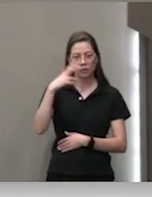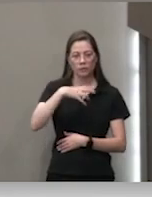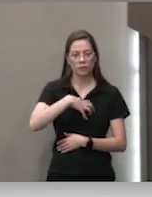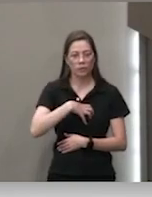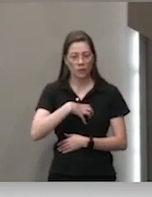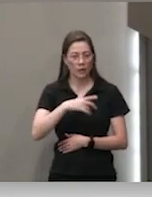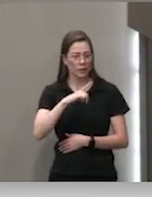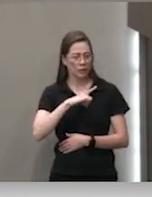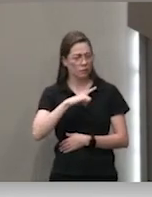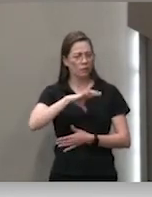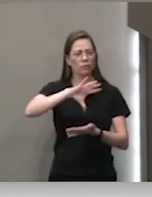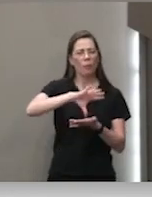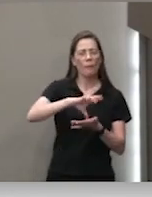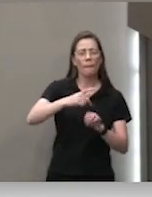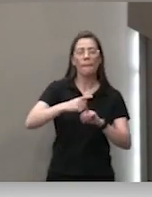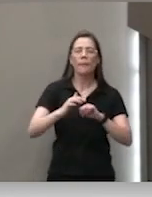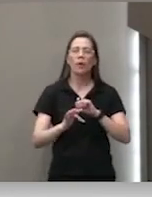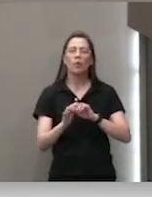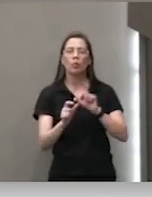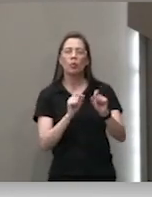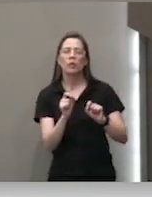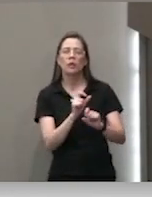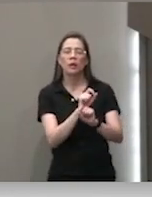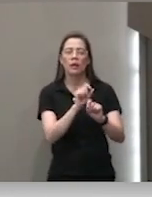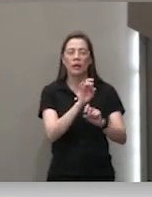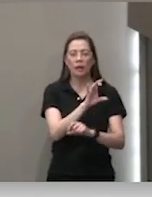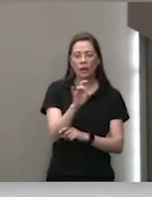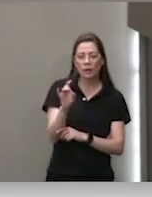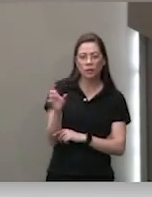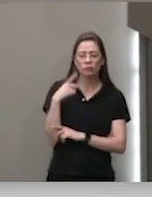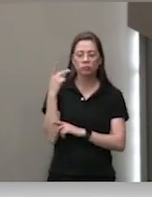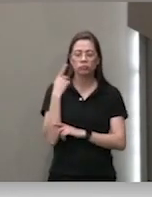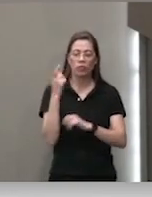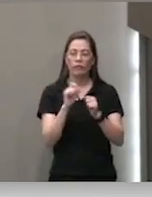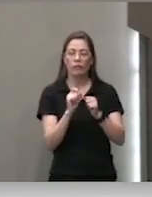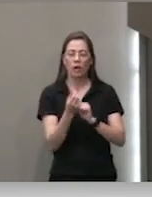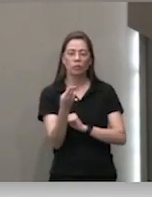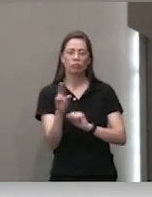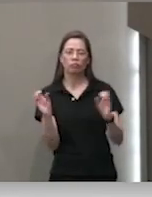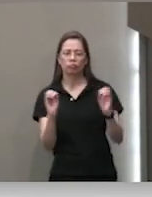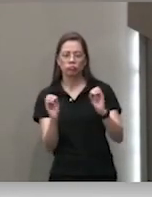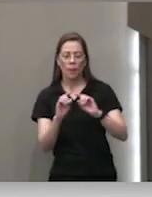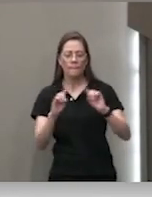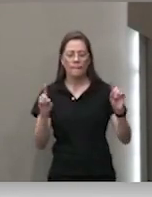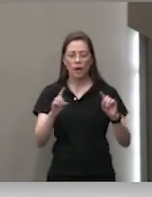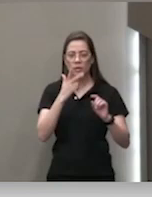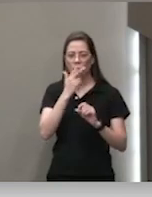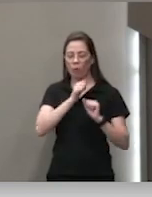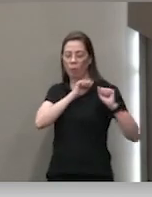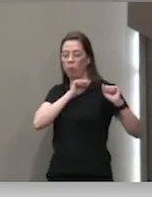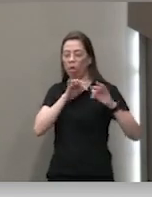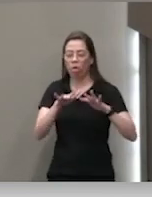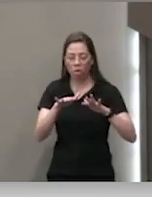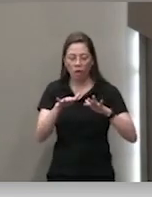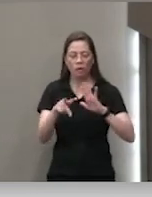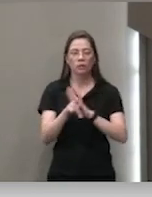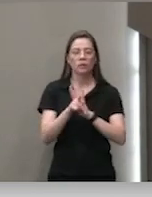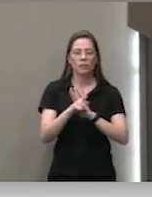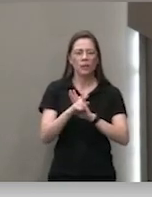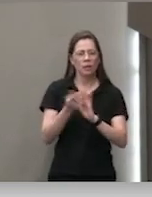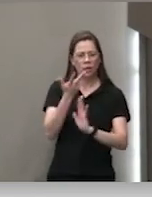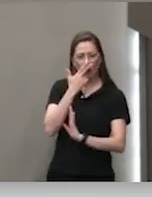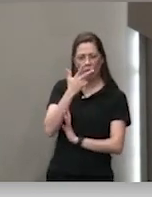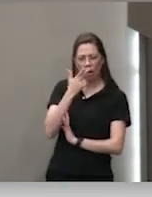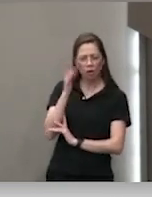Passo Fundo, para ver de fato o que cada vereador faz ou não faz. Agora, jogar ao vento para as pessoas comprarem a ideia